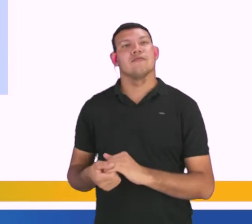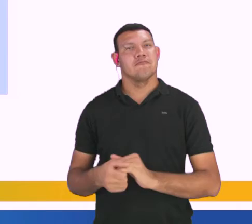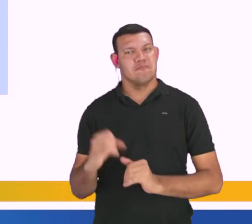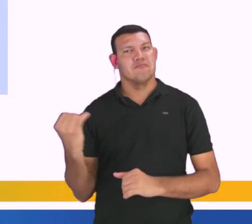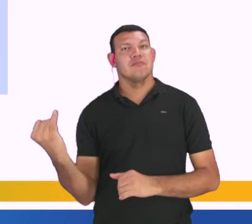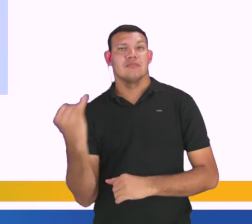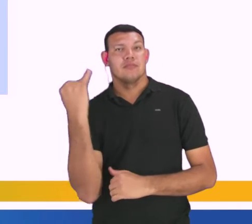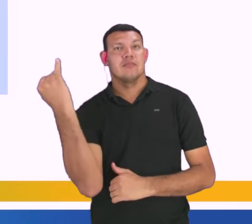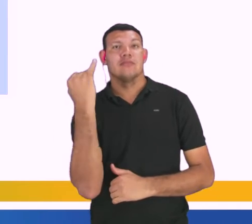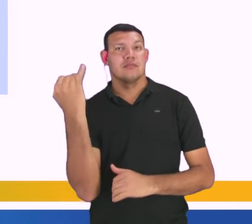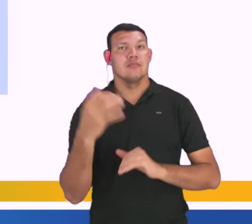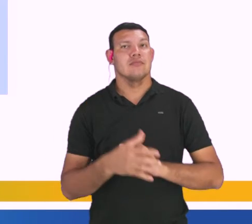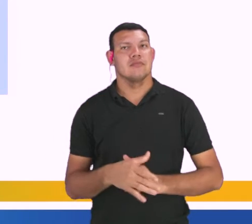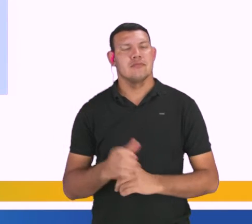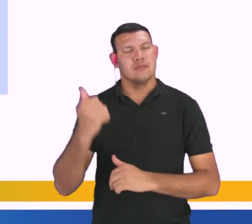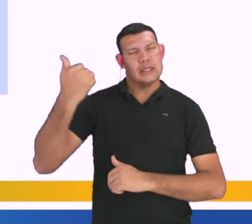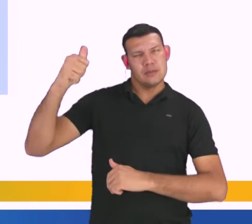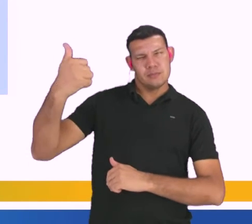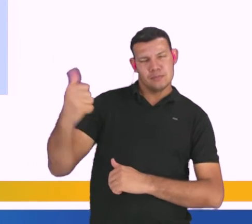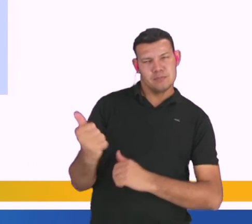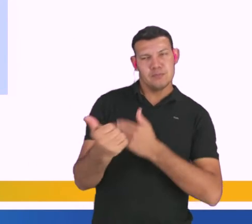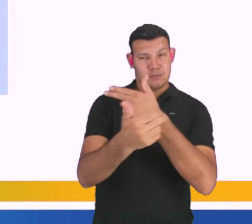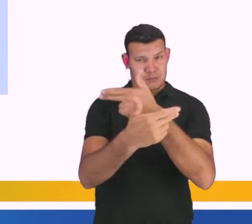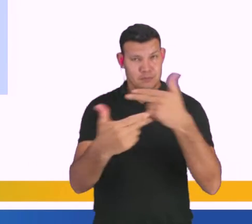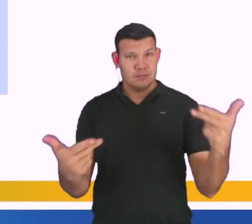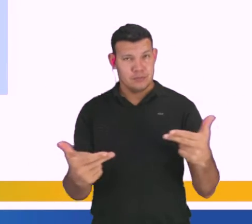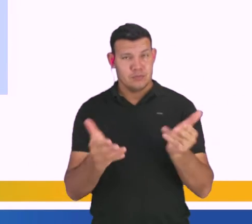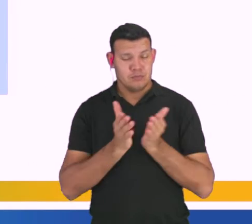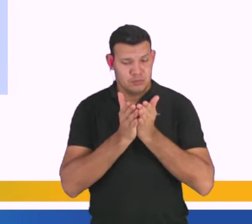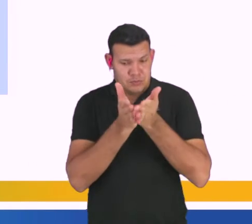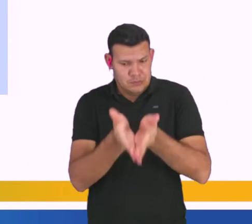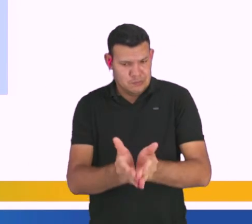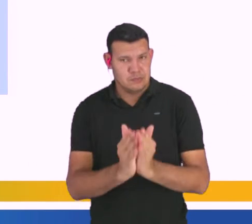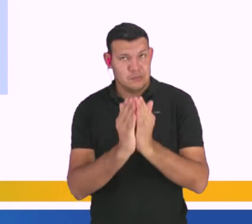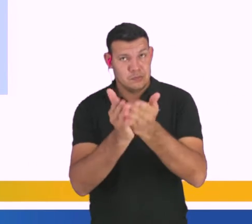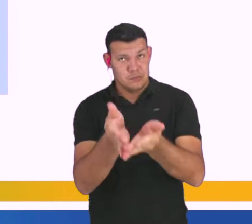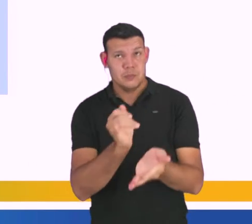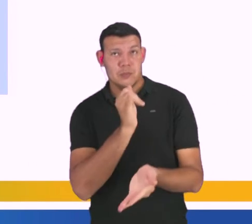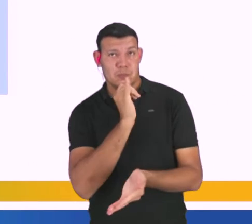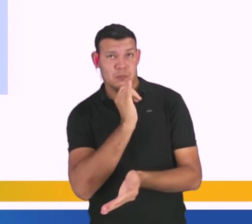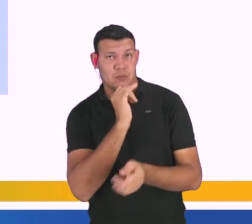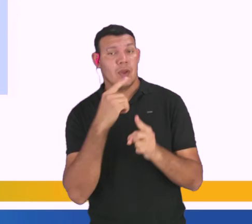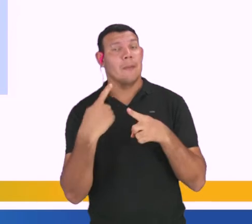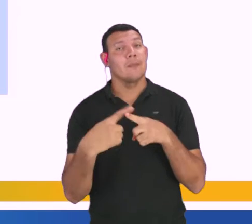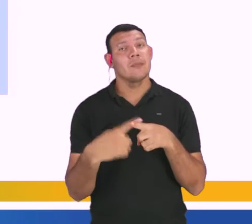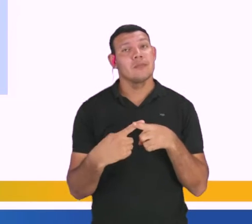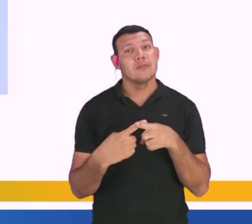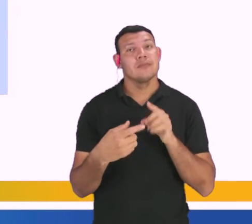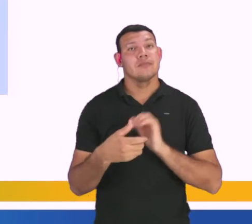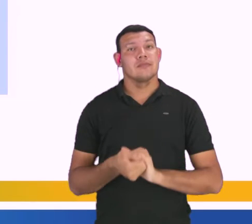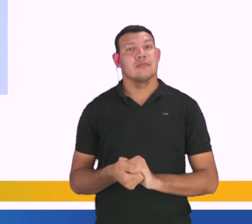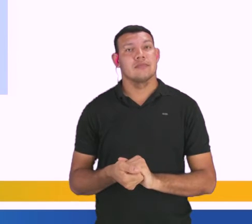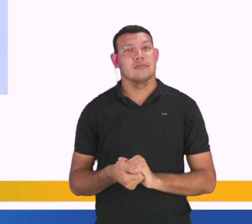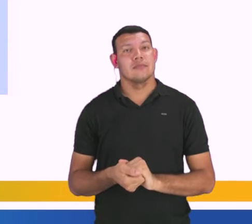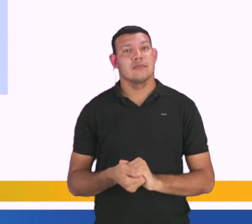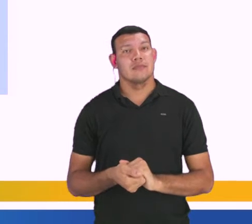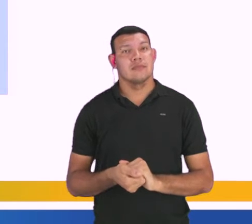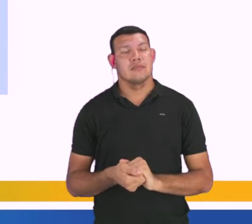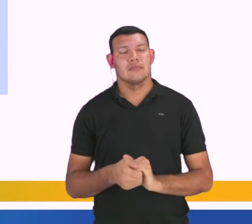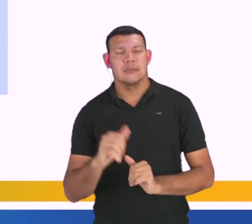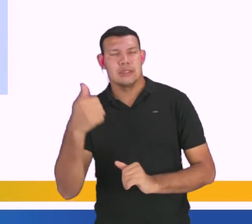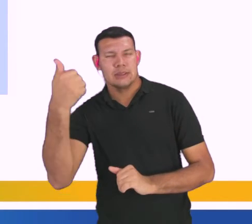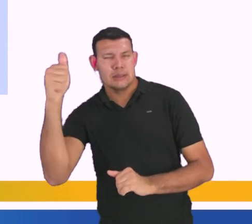muito importante quando a gente analisa os objetos como navios, por exemplo. Isso por quê? Porque se a gente